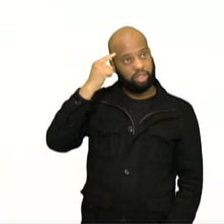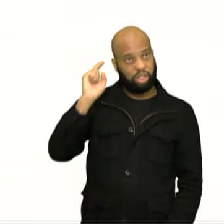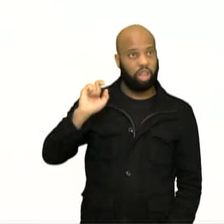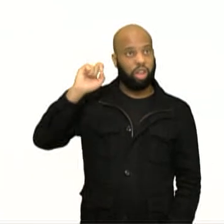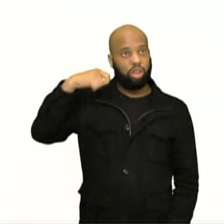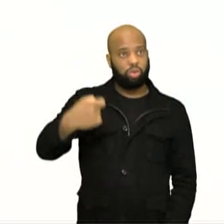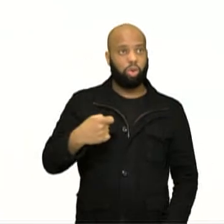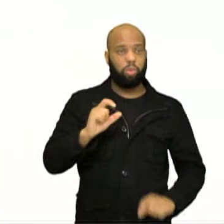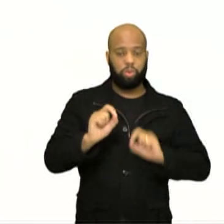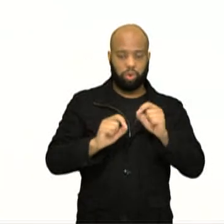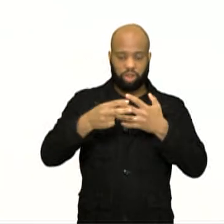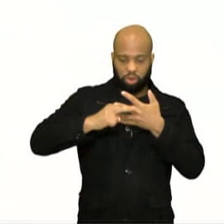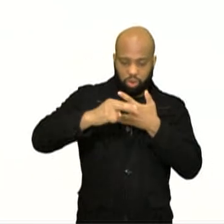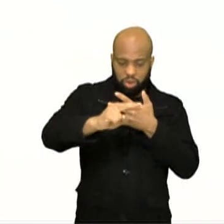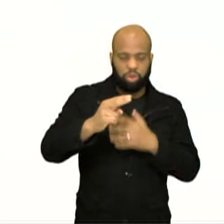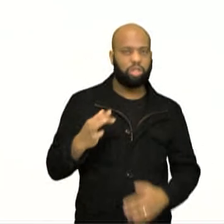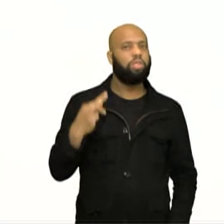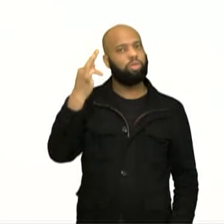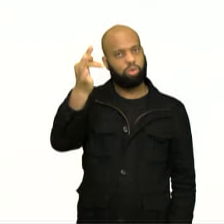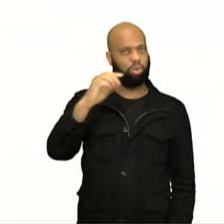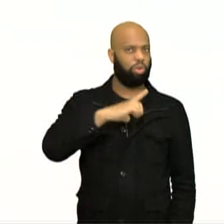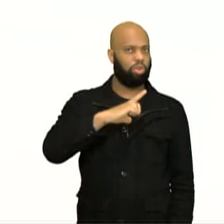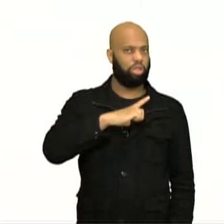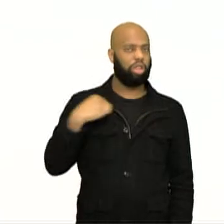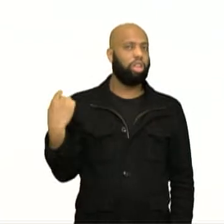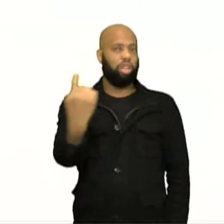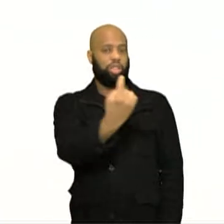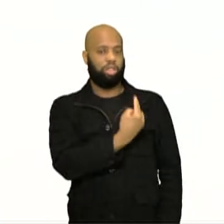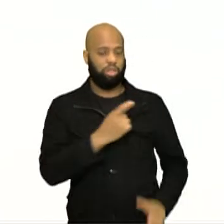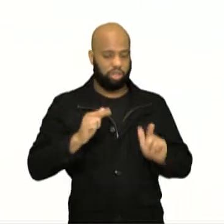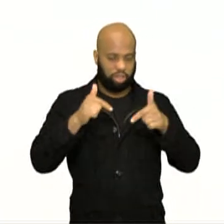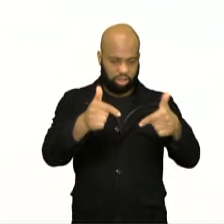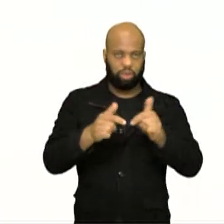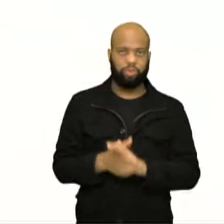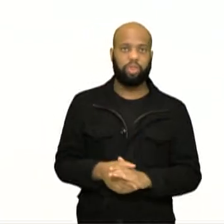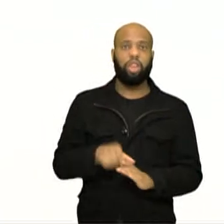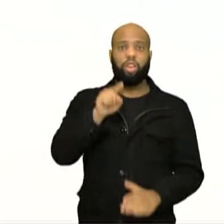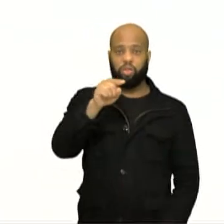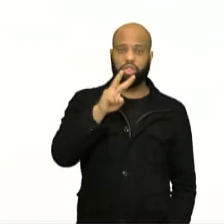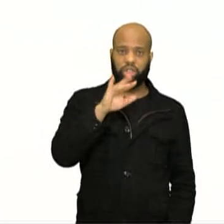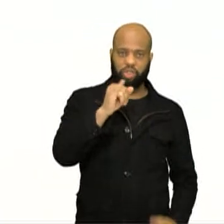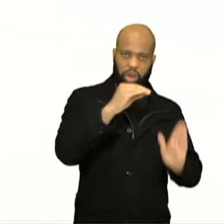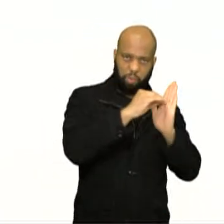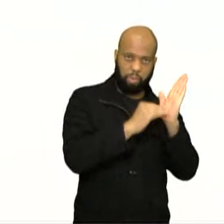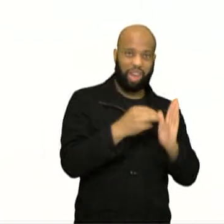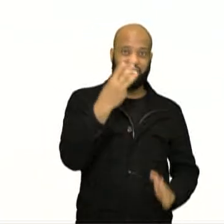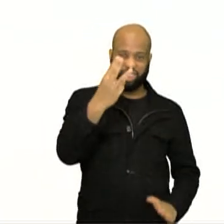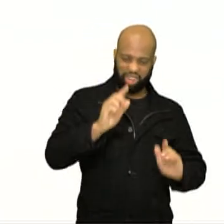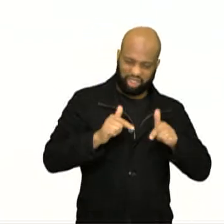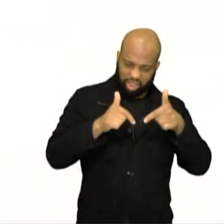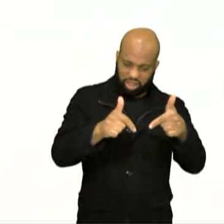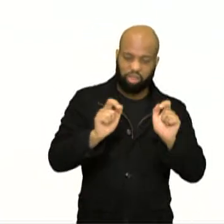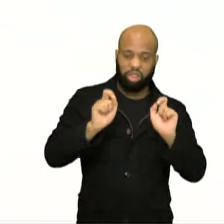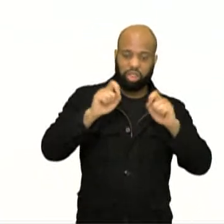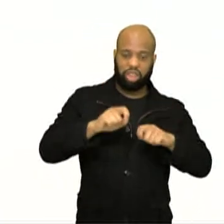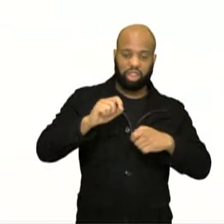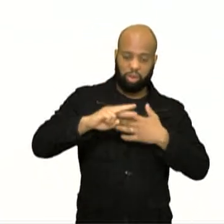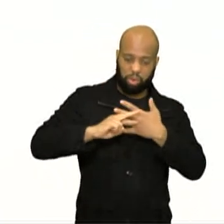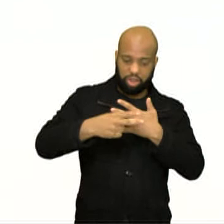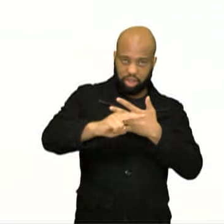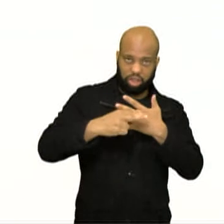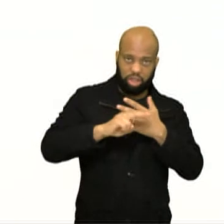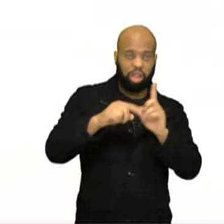sobre as consequências futuras das nossas ações. Cite ao menos 3 ações que podem gerar